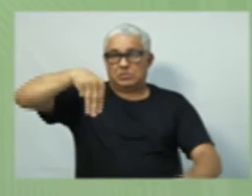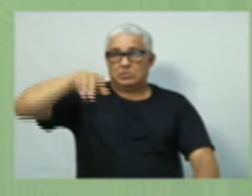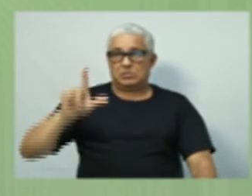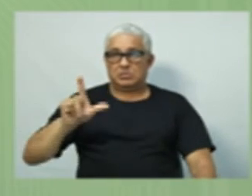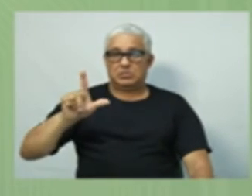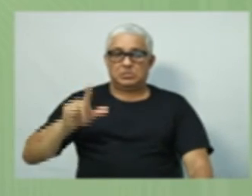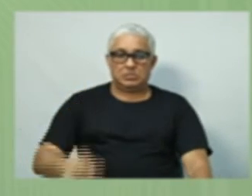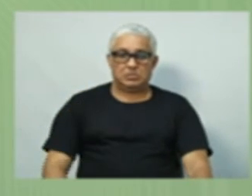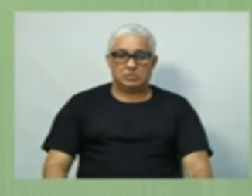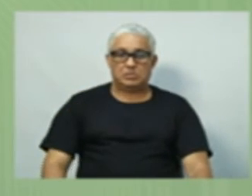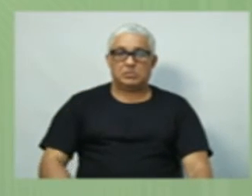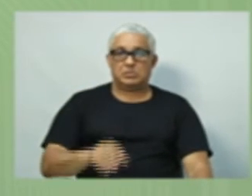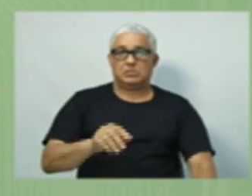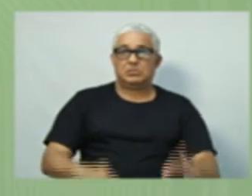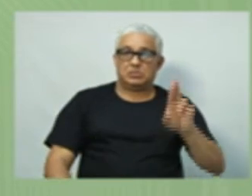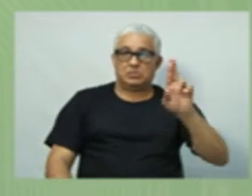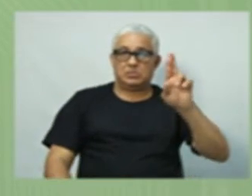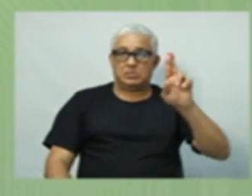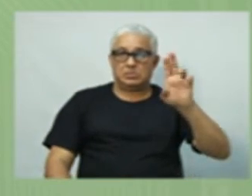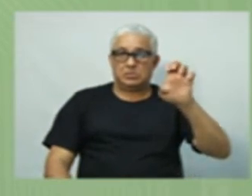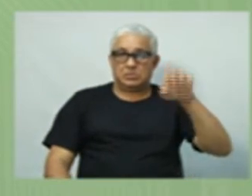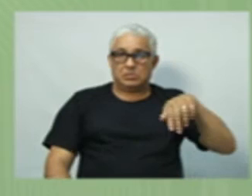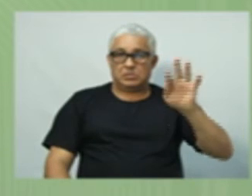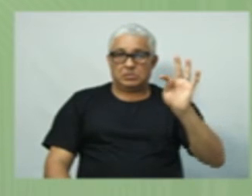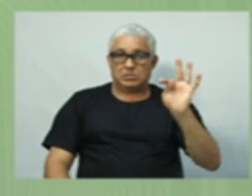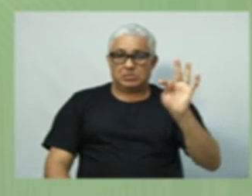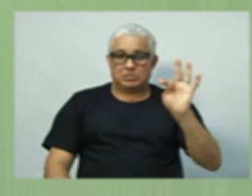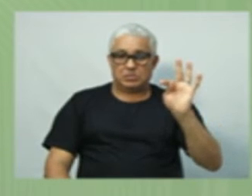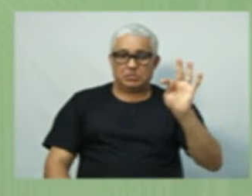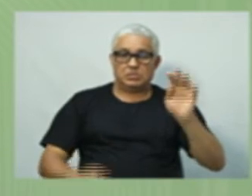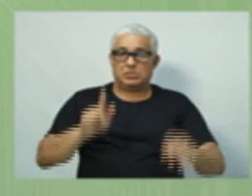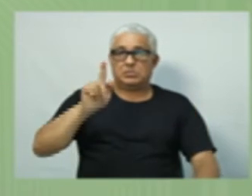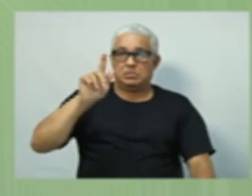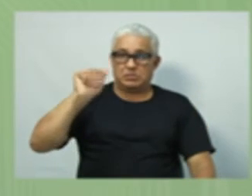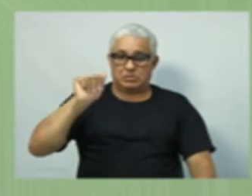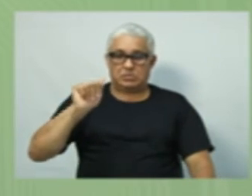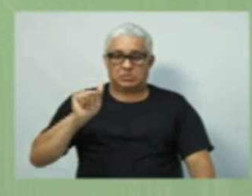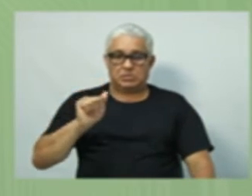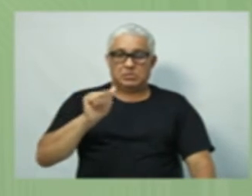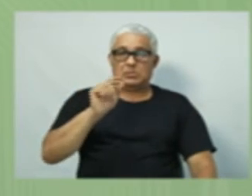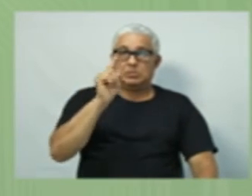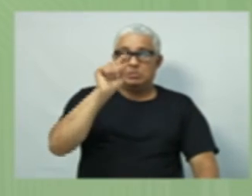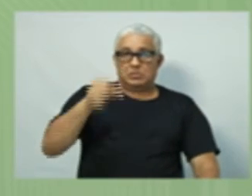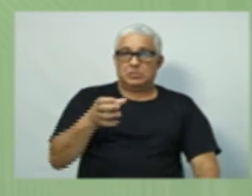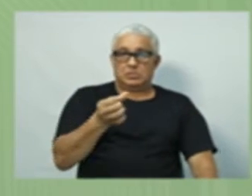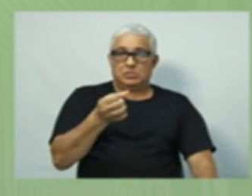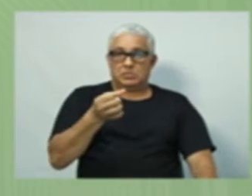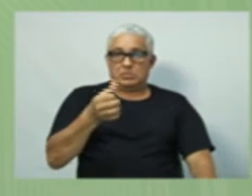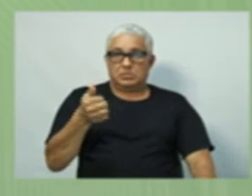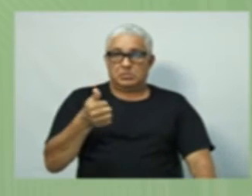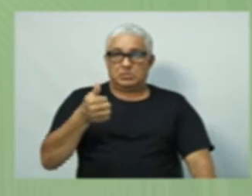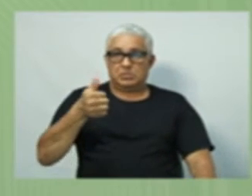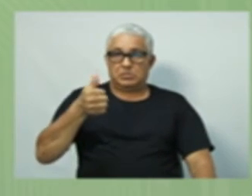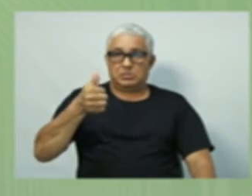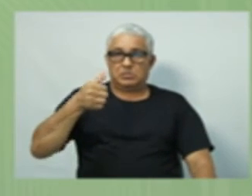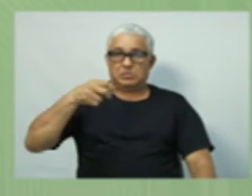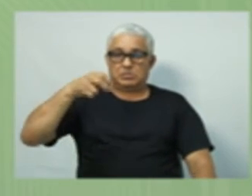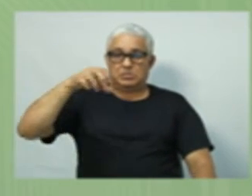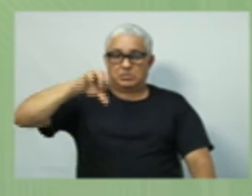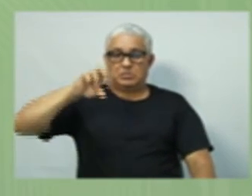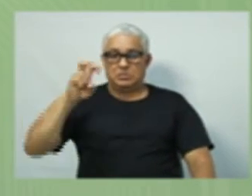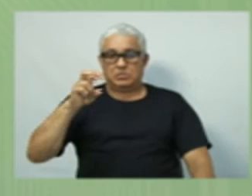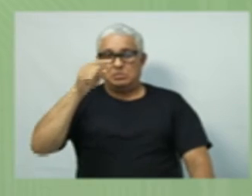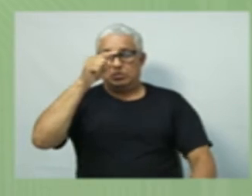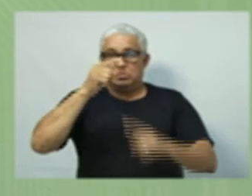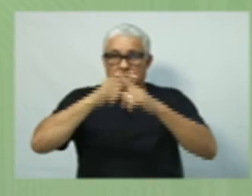clicada rentabilidade é igual a um giro do ativo 1 61 95 vezes 1,43 por cento